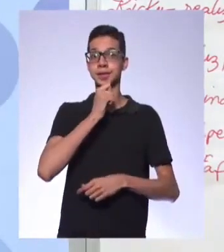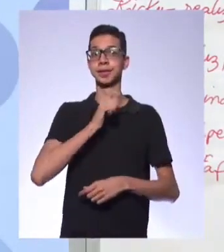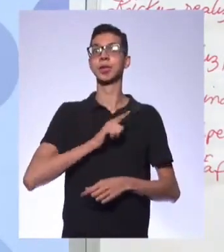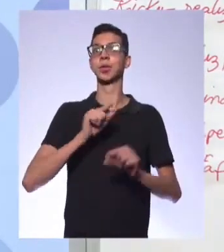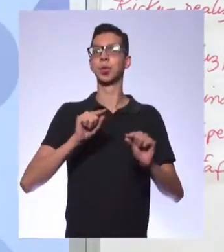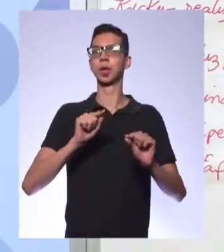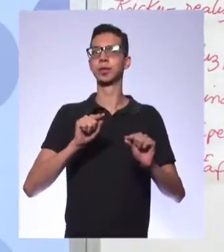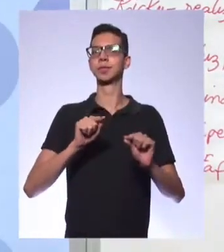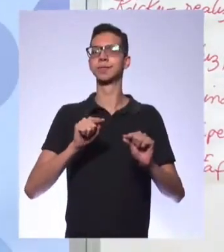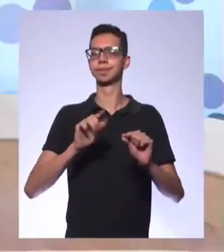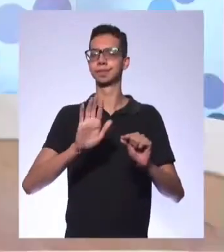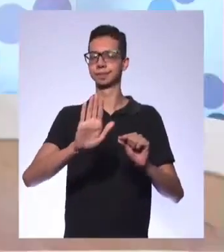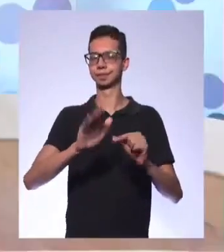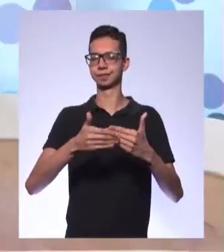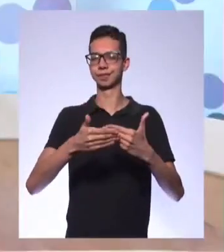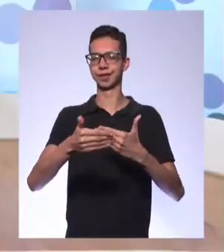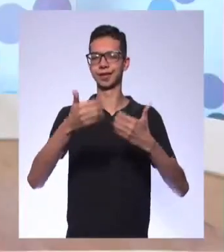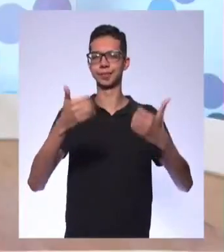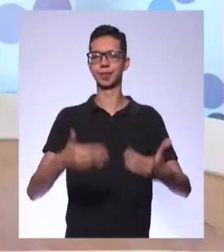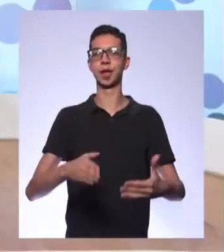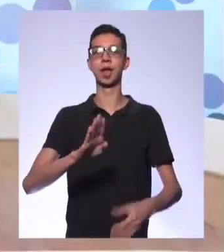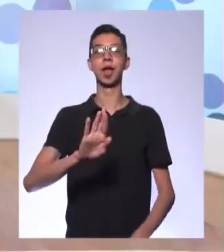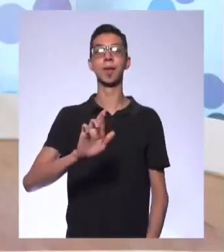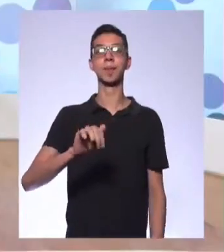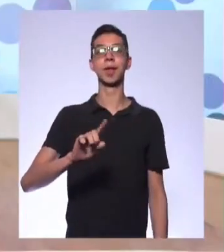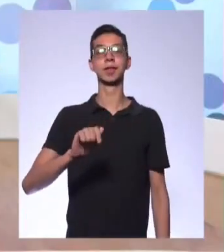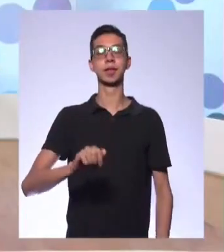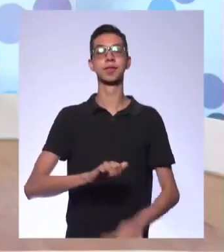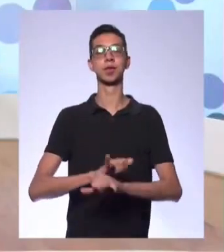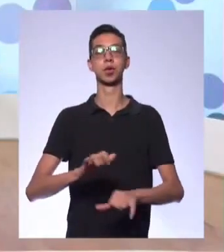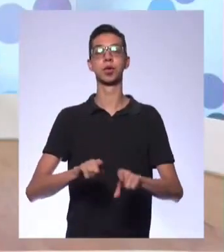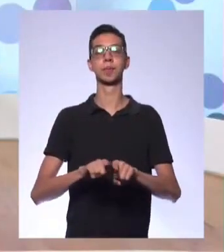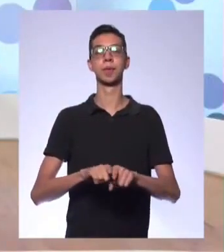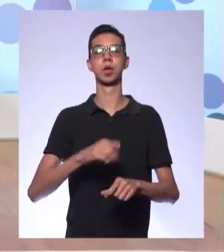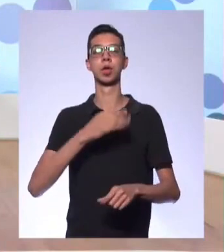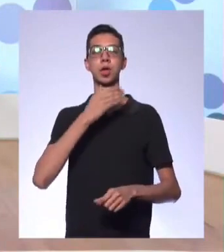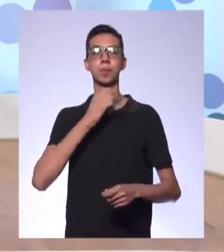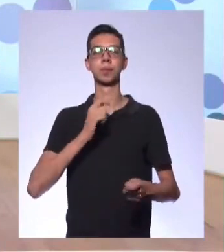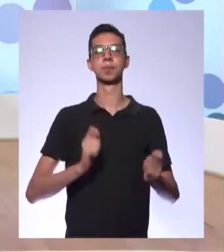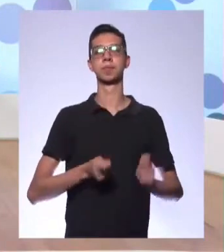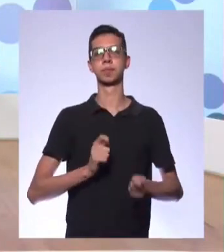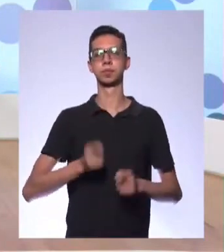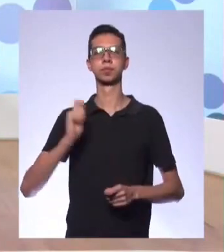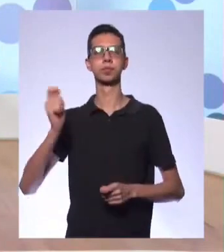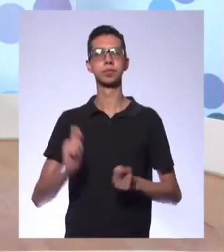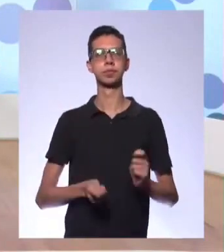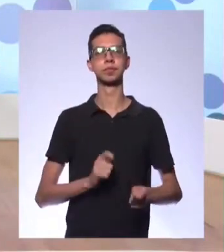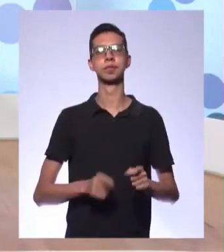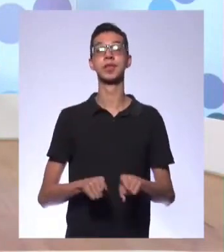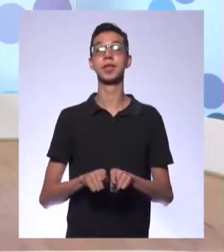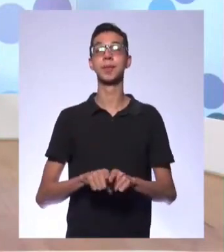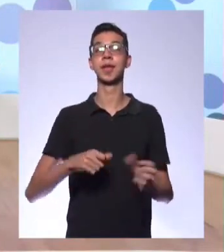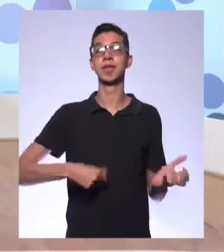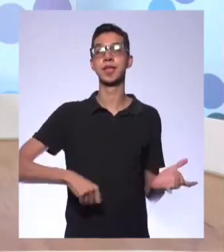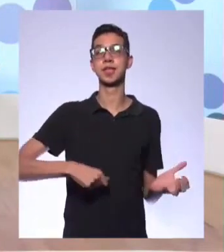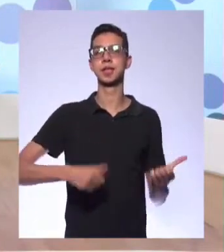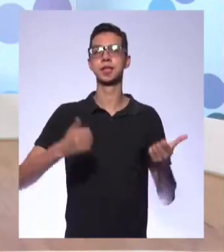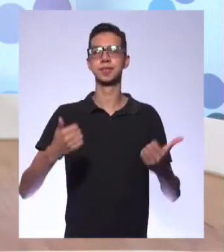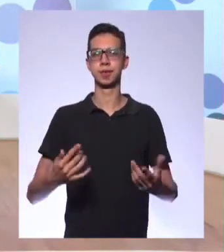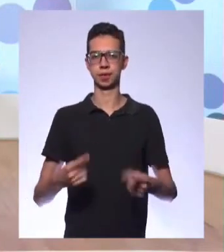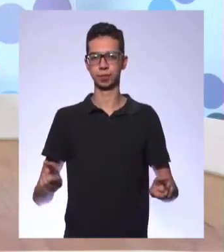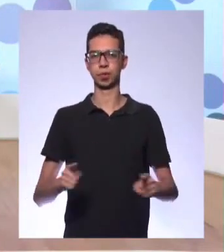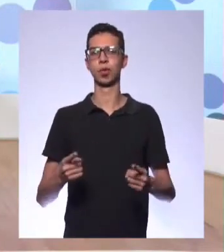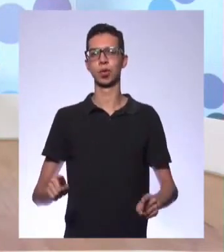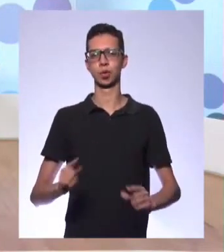bem citado aqui pela Brenda, né, ela falou do baterista e guitarrista, né? Na verdade, ela citou, então, os músicos, né? Além